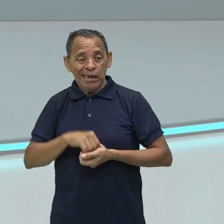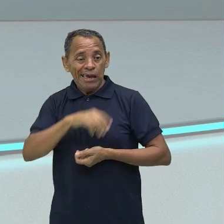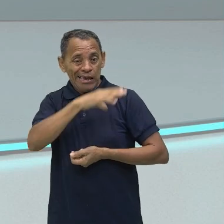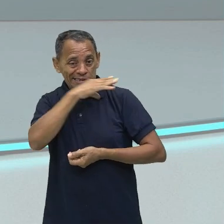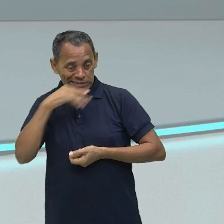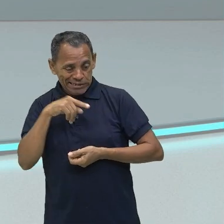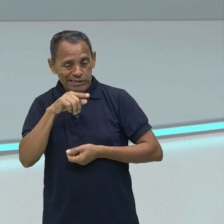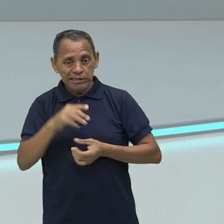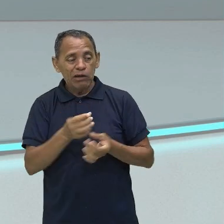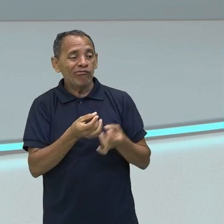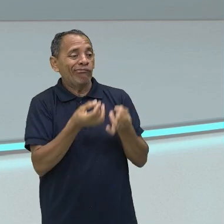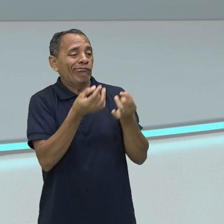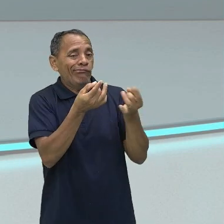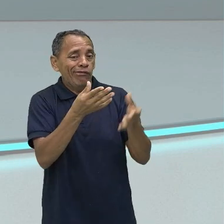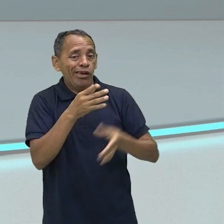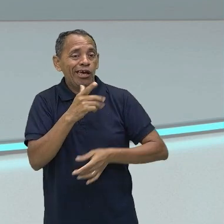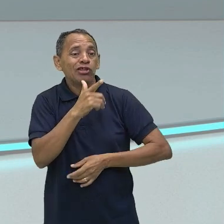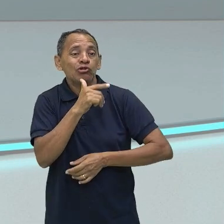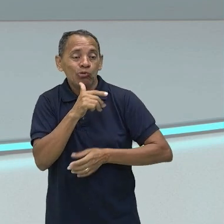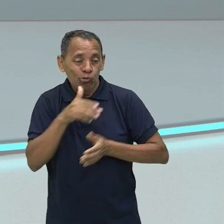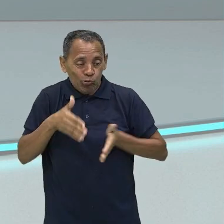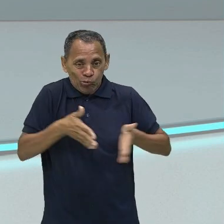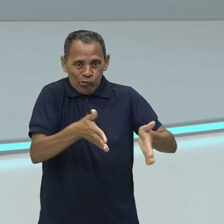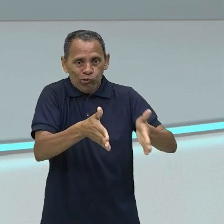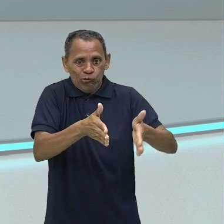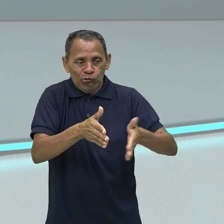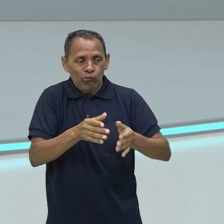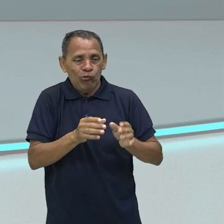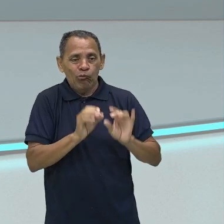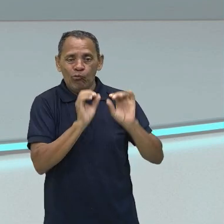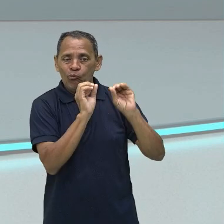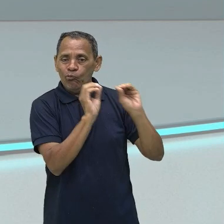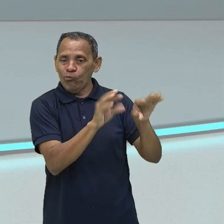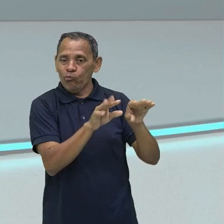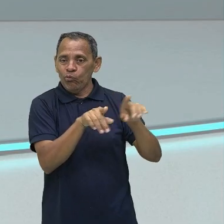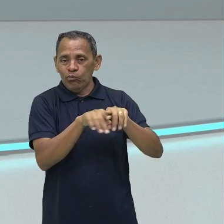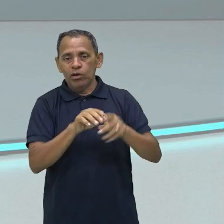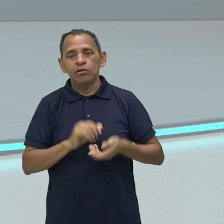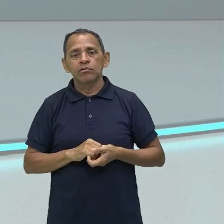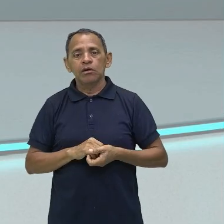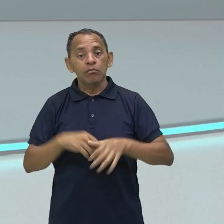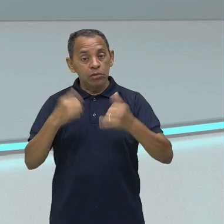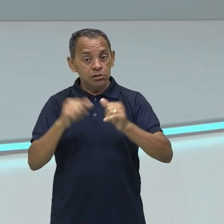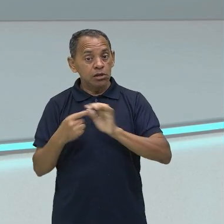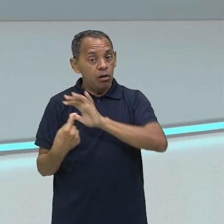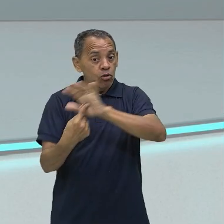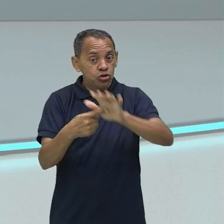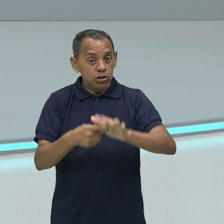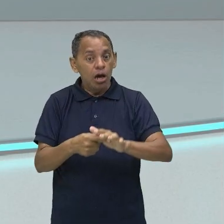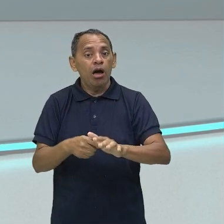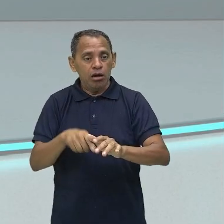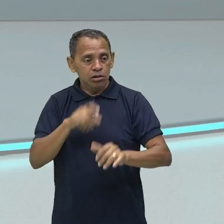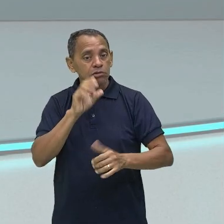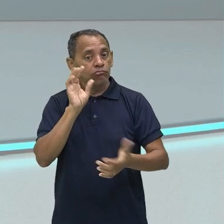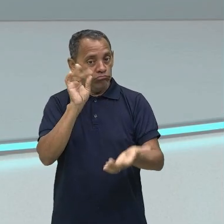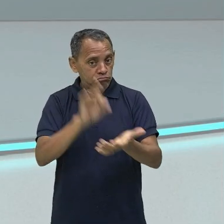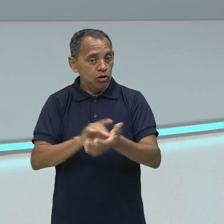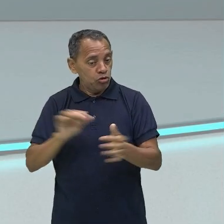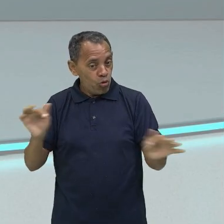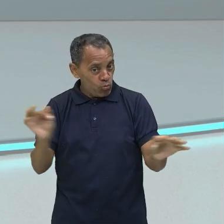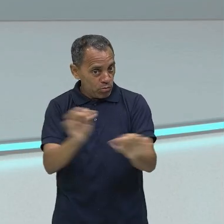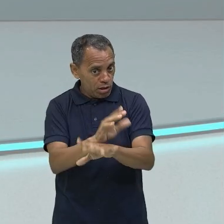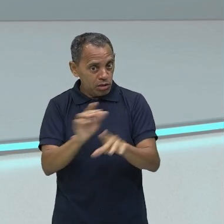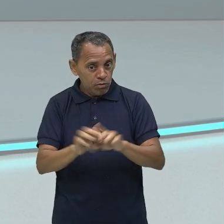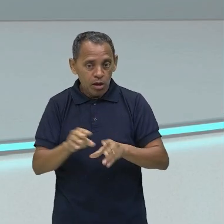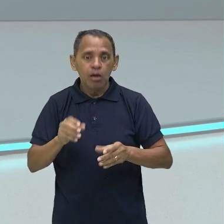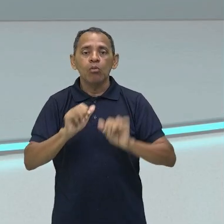eram descartadas. Então, elas tinham que estar ali mostrando que estavam completas para poder ser contribuição